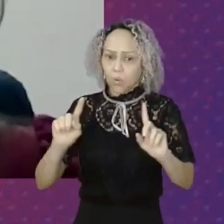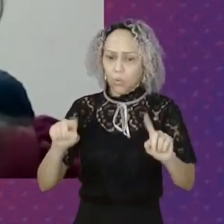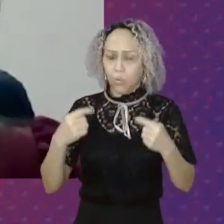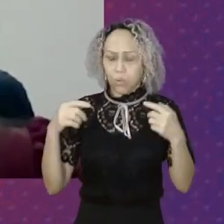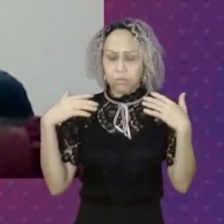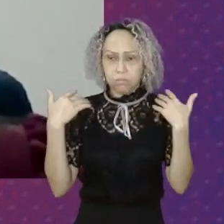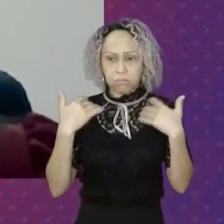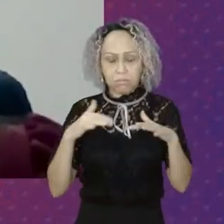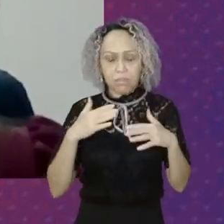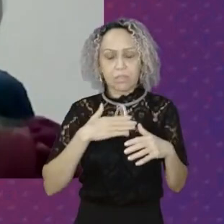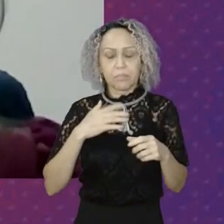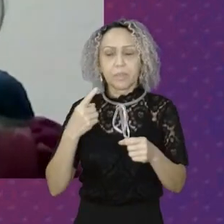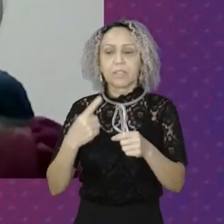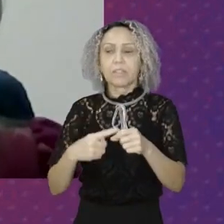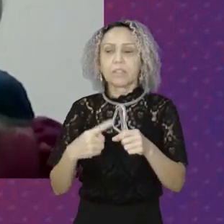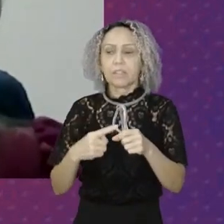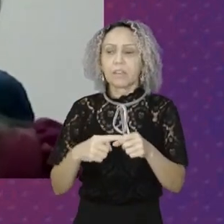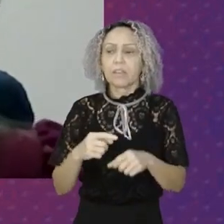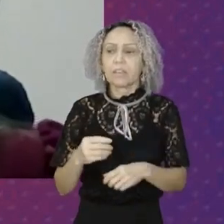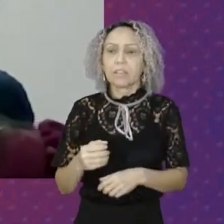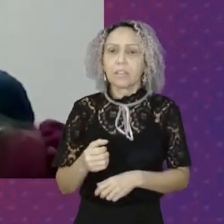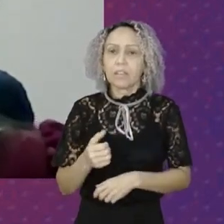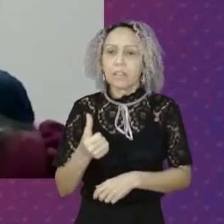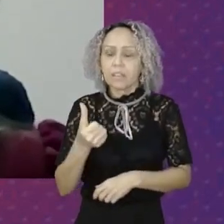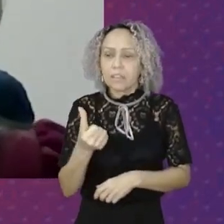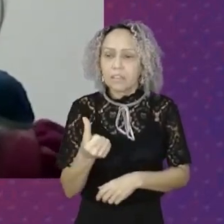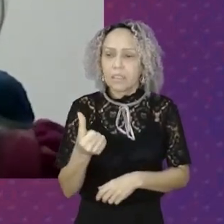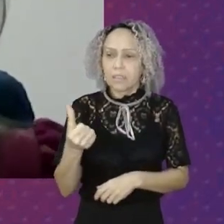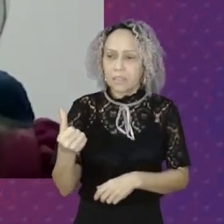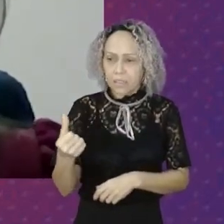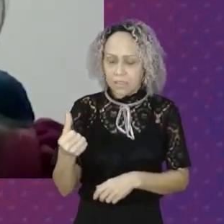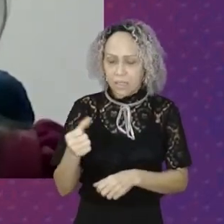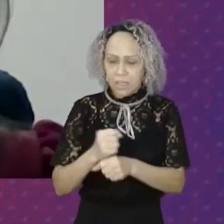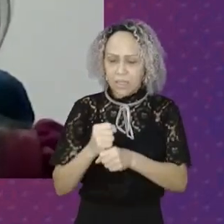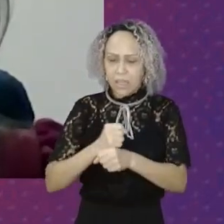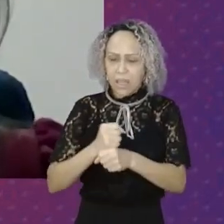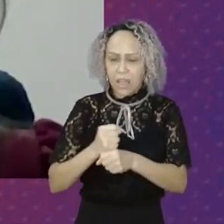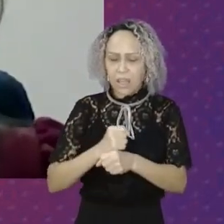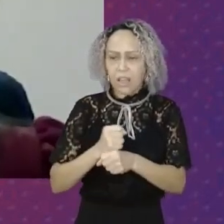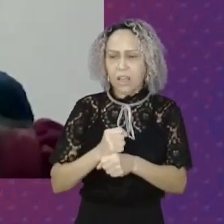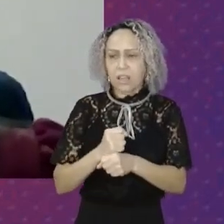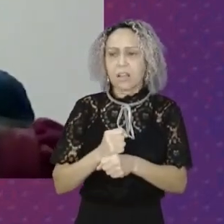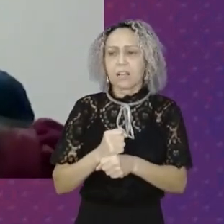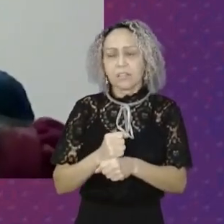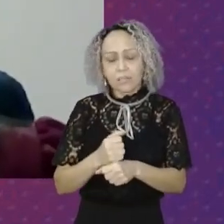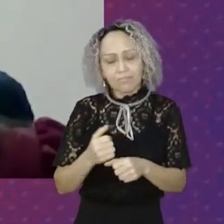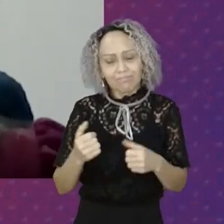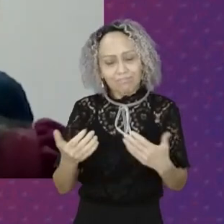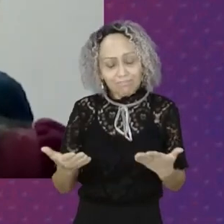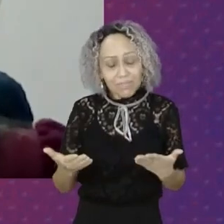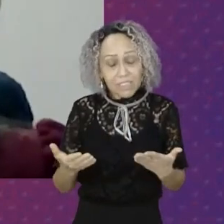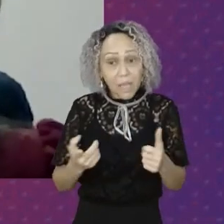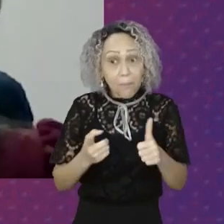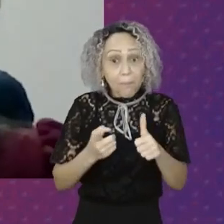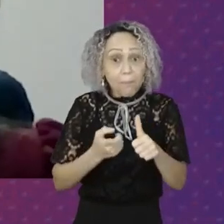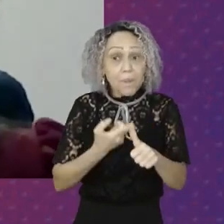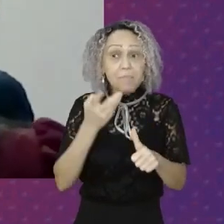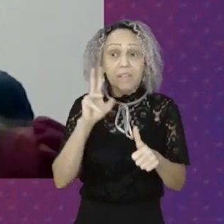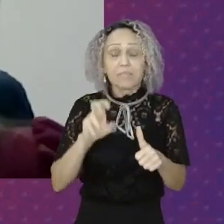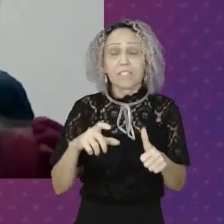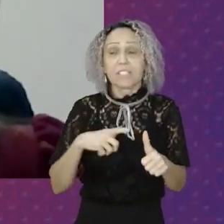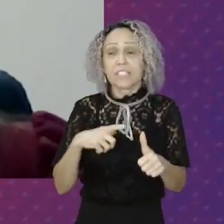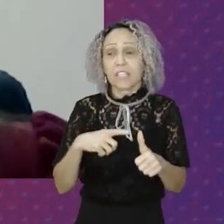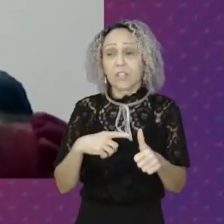grande. Minha cidade tem 66 anos de emancipação política e pela primeira vez tem uma mulher à frente do